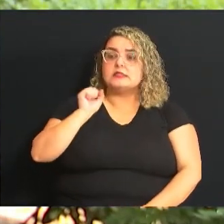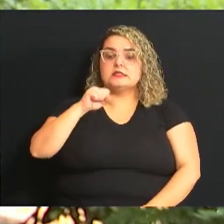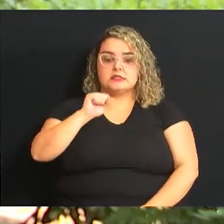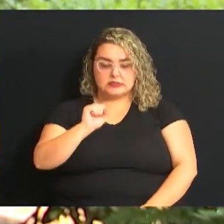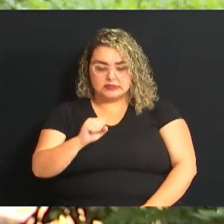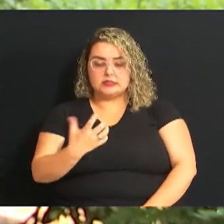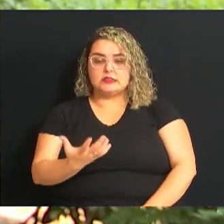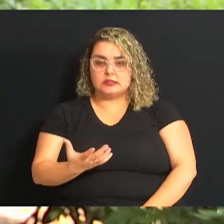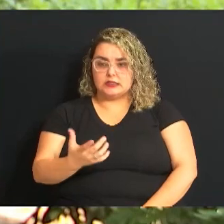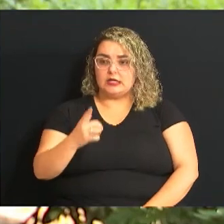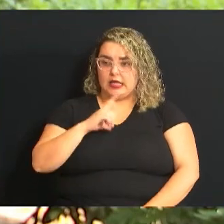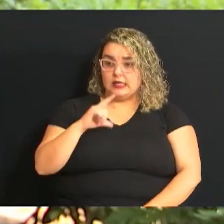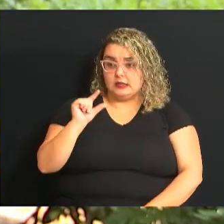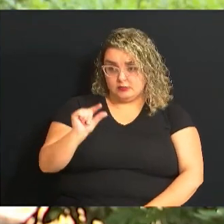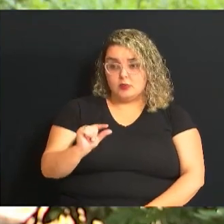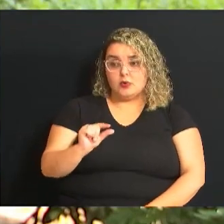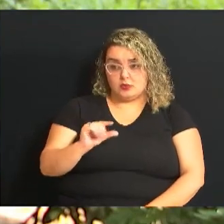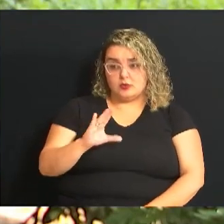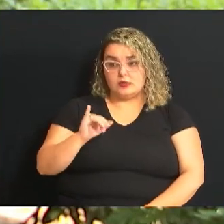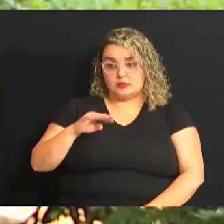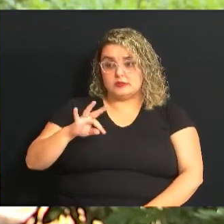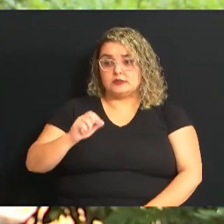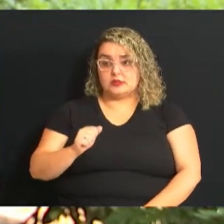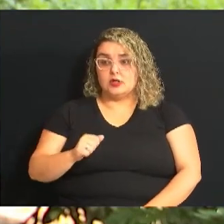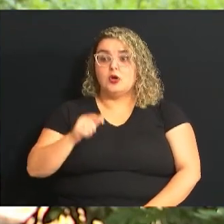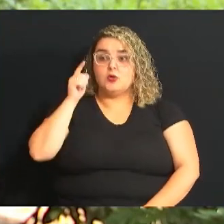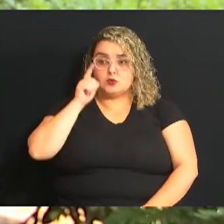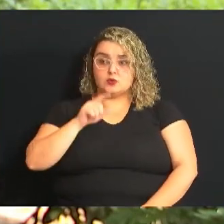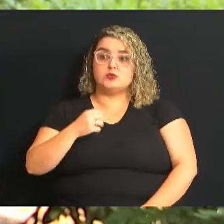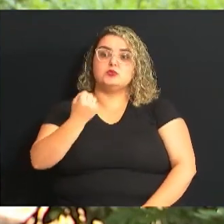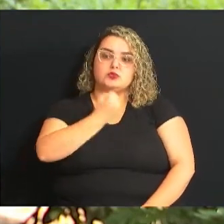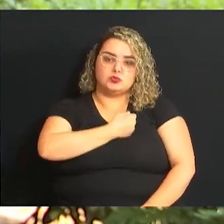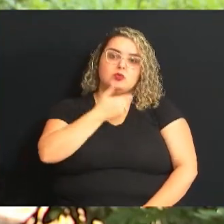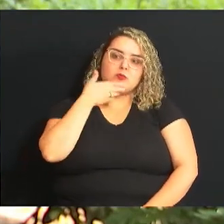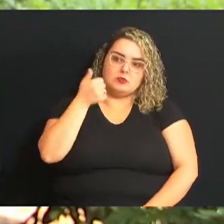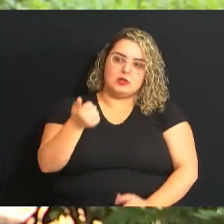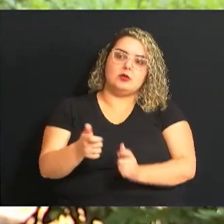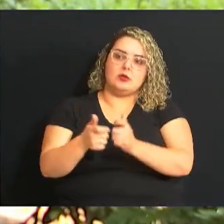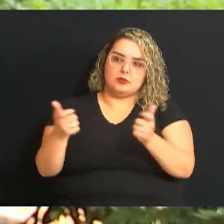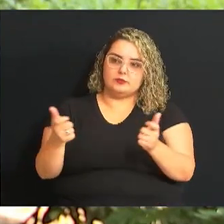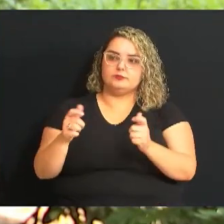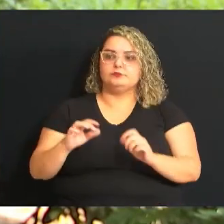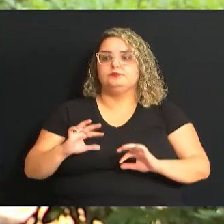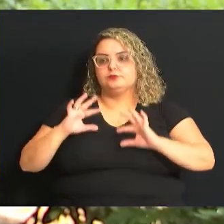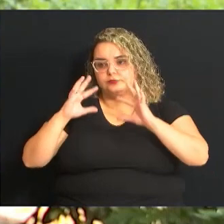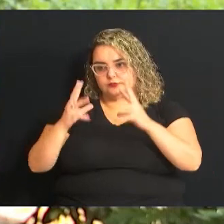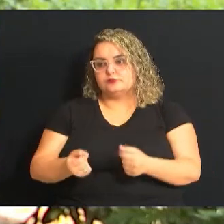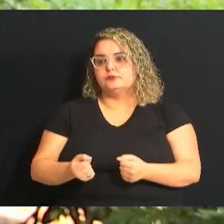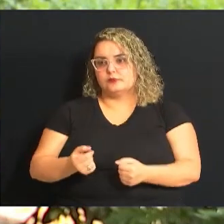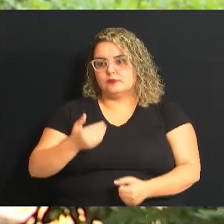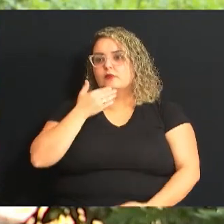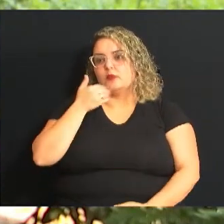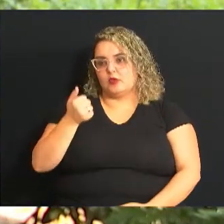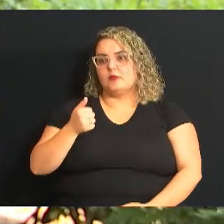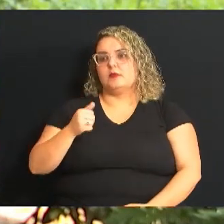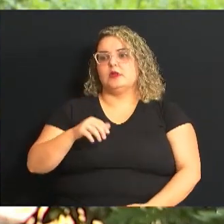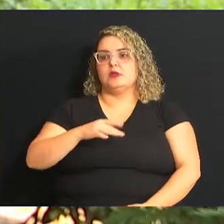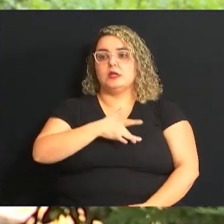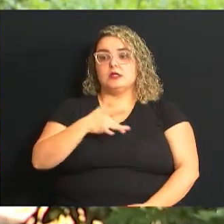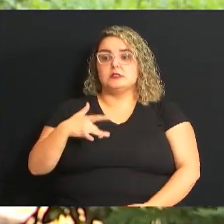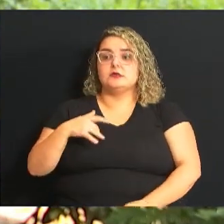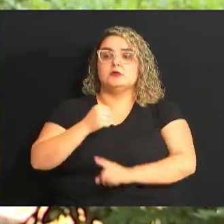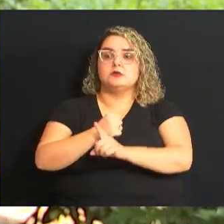Ainda tá pouco, né, Cíntia? Dá para alcançar um número melhor, que vai, no geral, melhorar a saúde da população, né? Que quando a